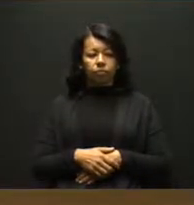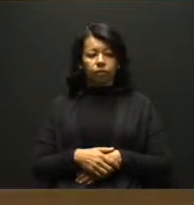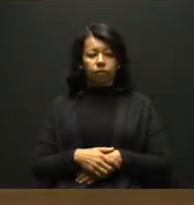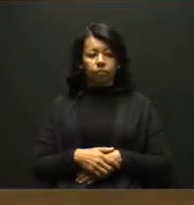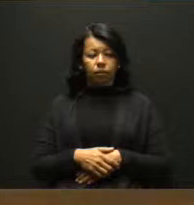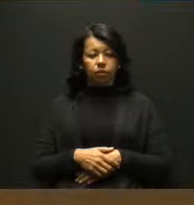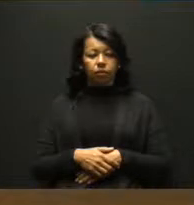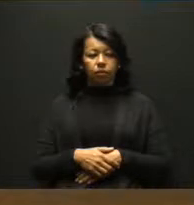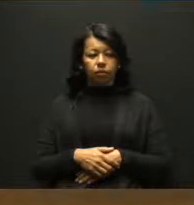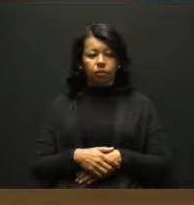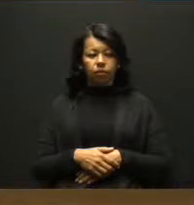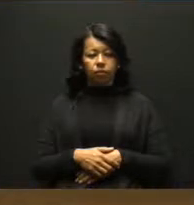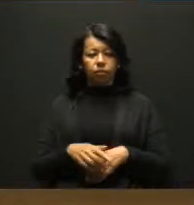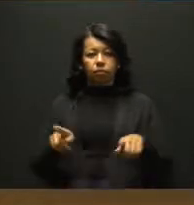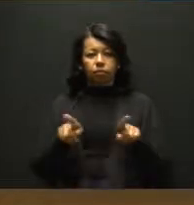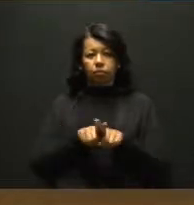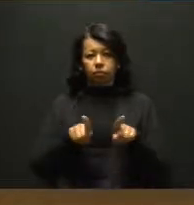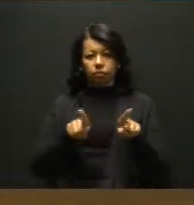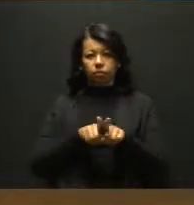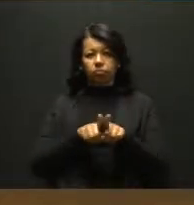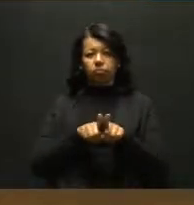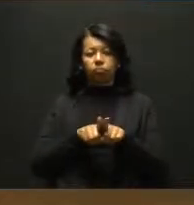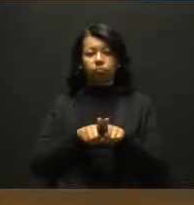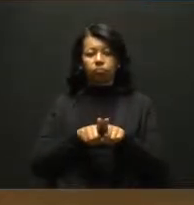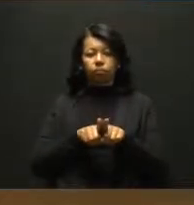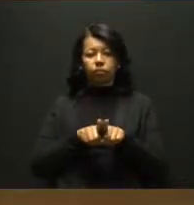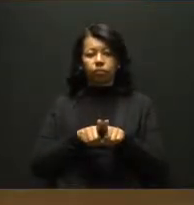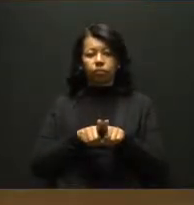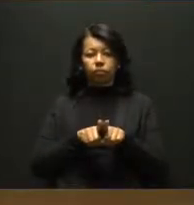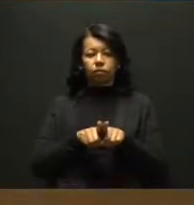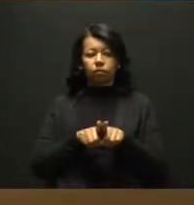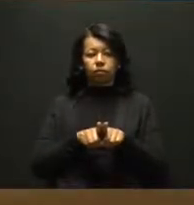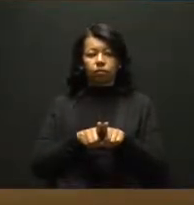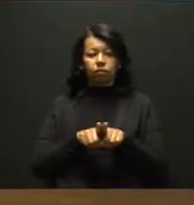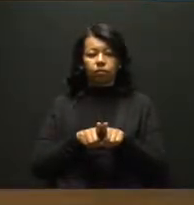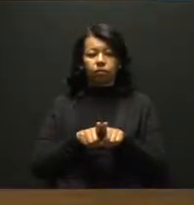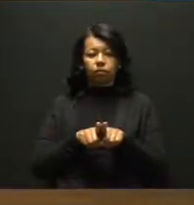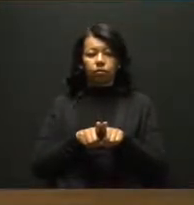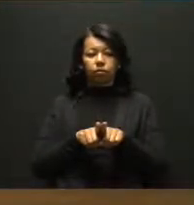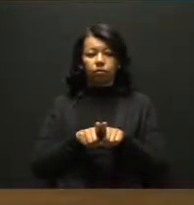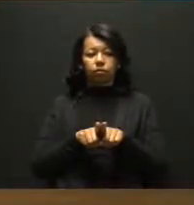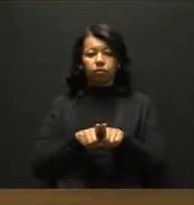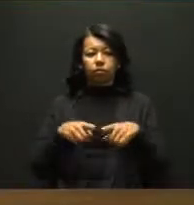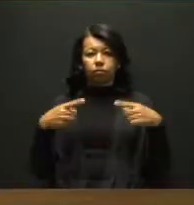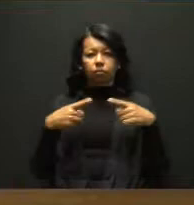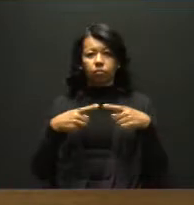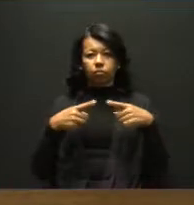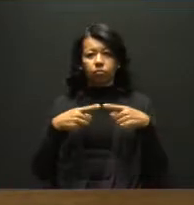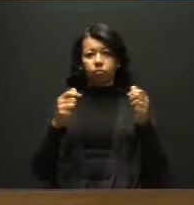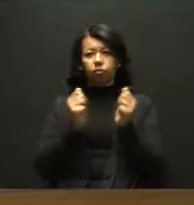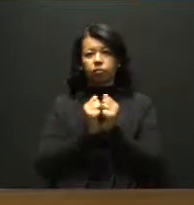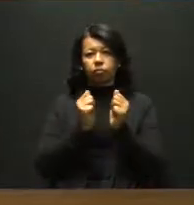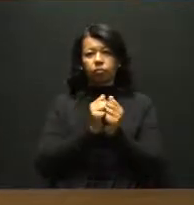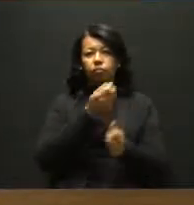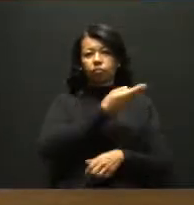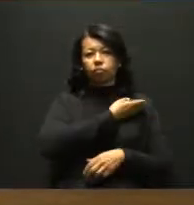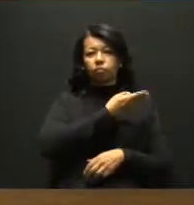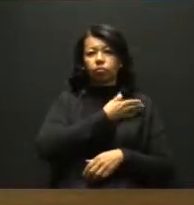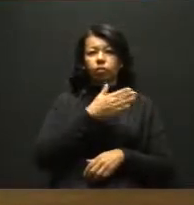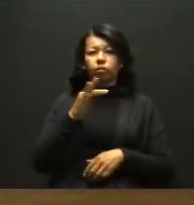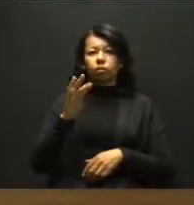também concorda é colhida e mantiqueira nosso amigo um parceiro concordo com o vereador